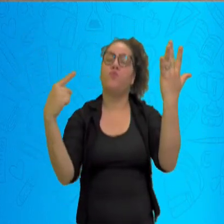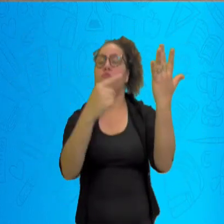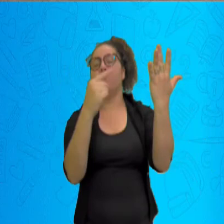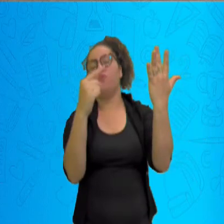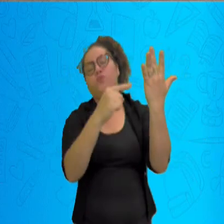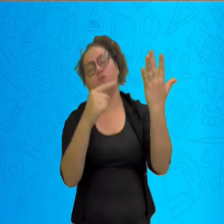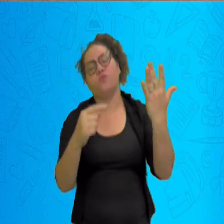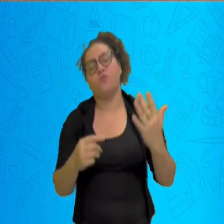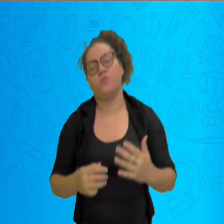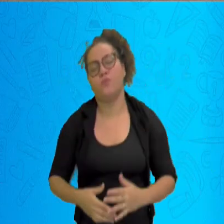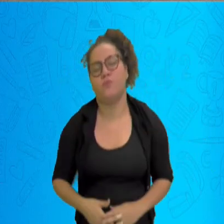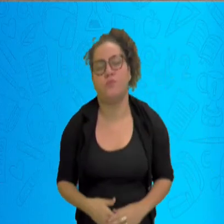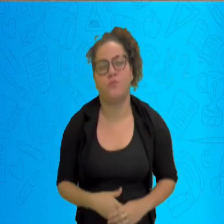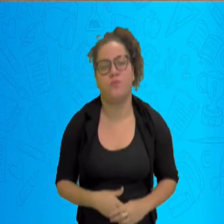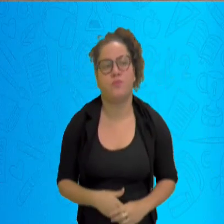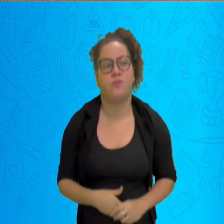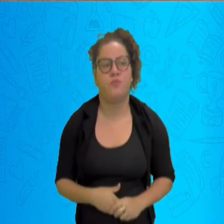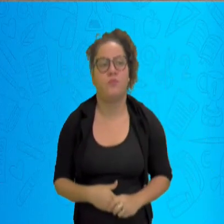gasoso da água.